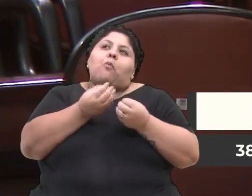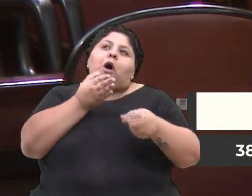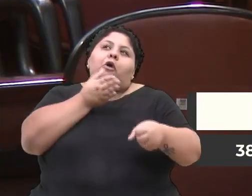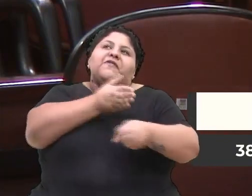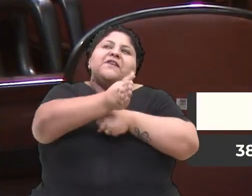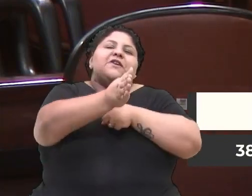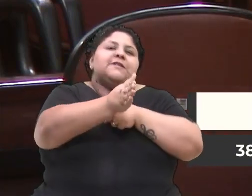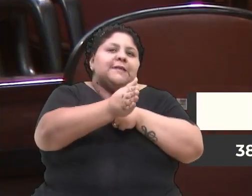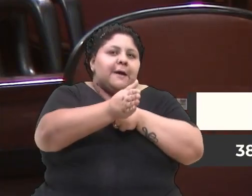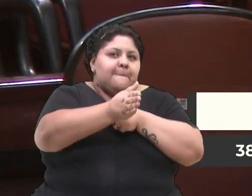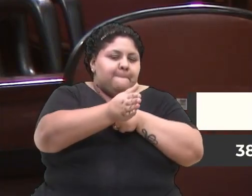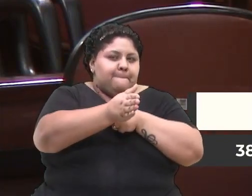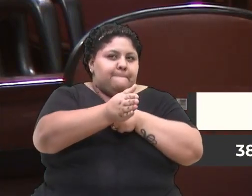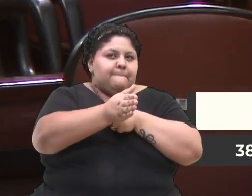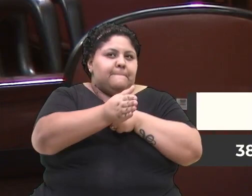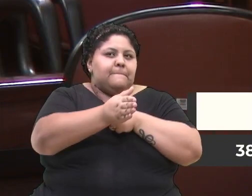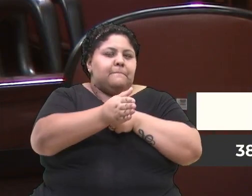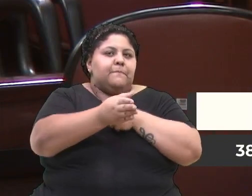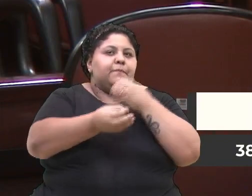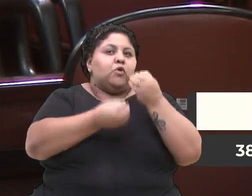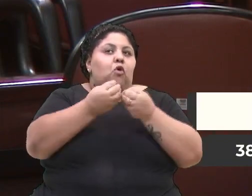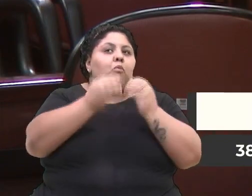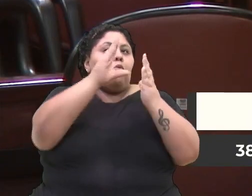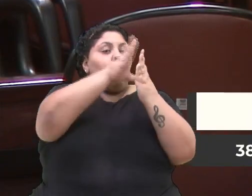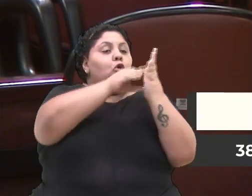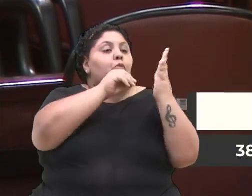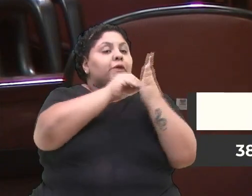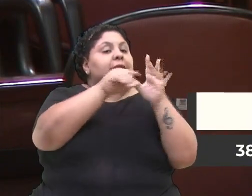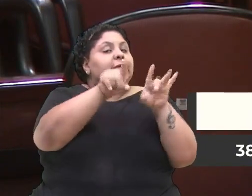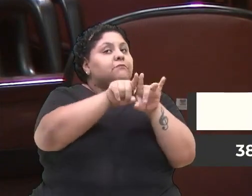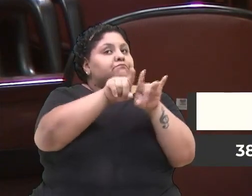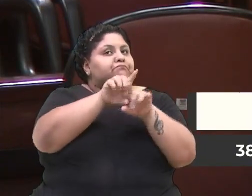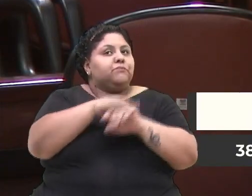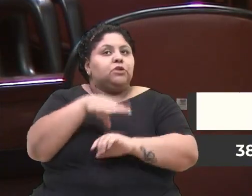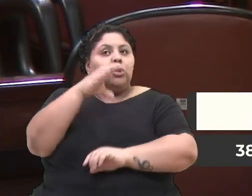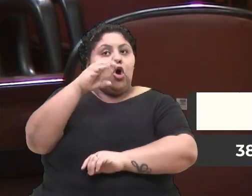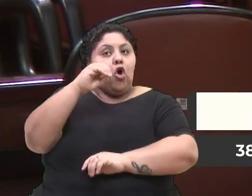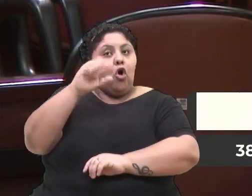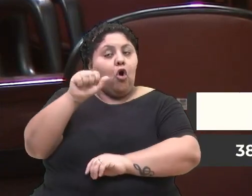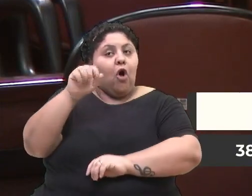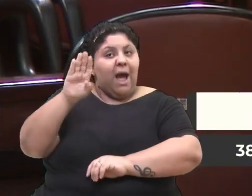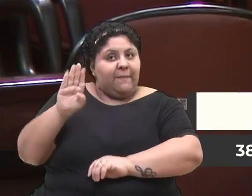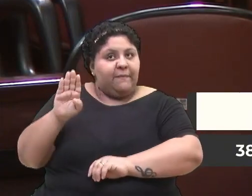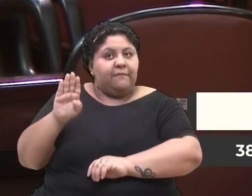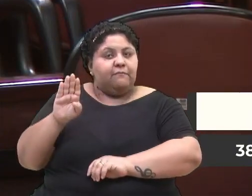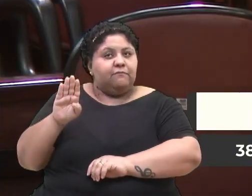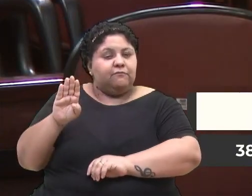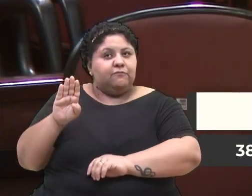como seria o modelo. E a UAB,